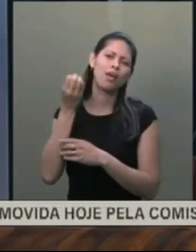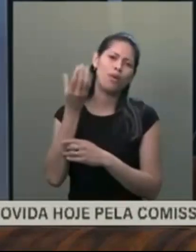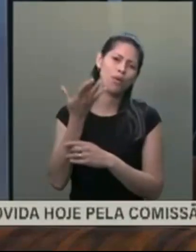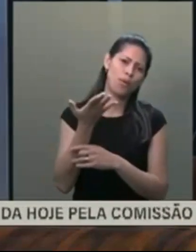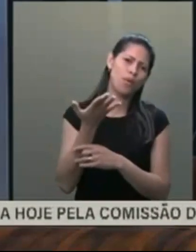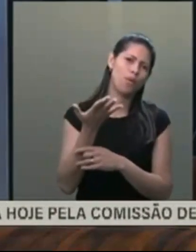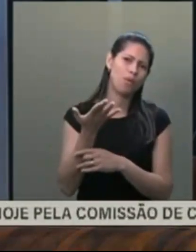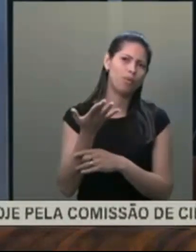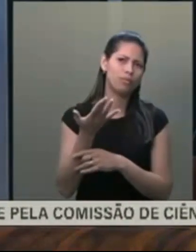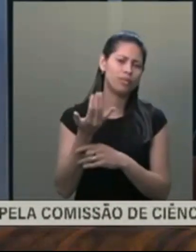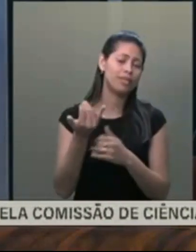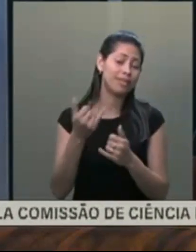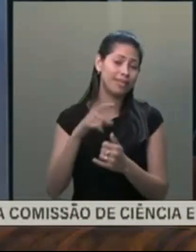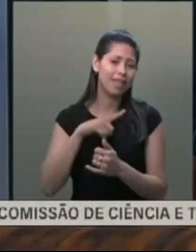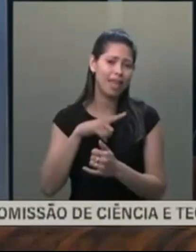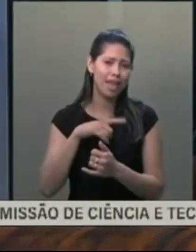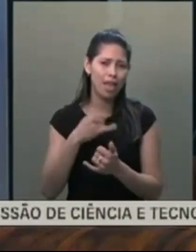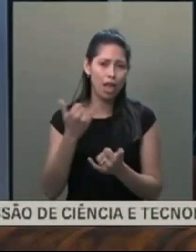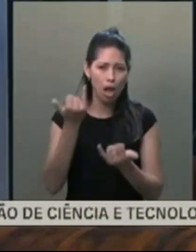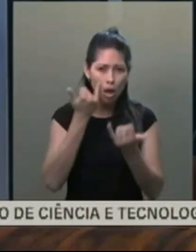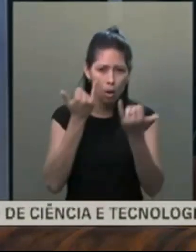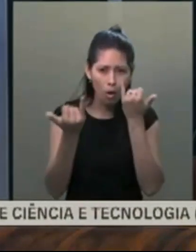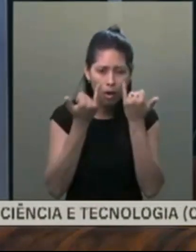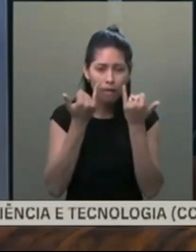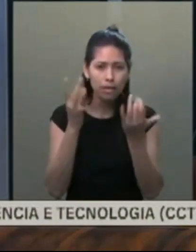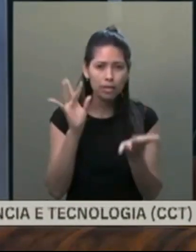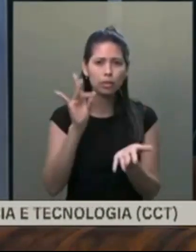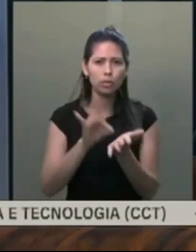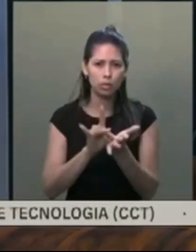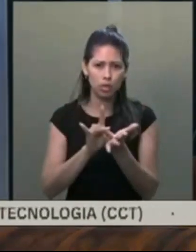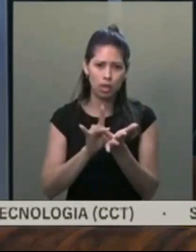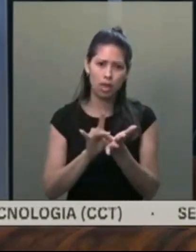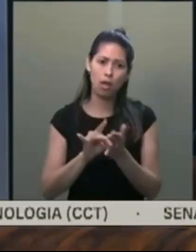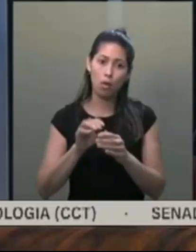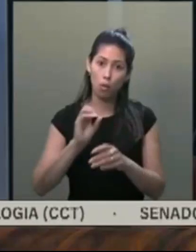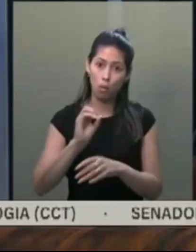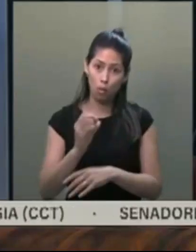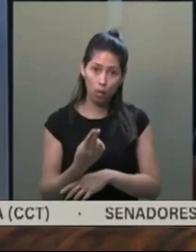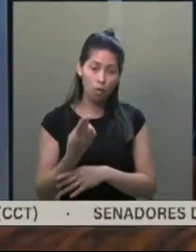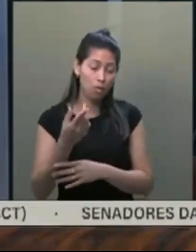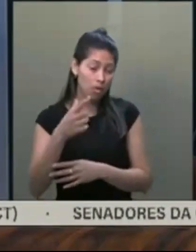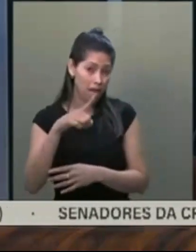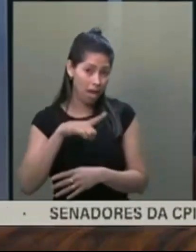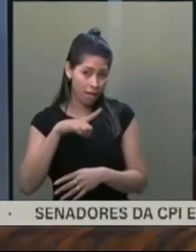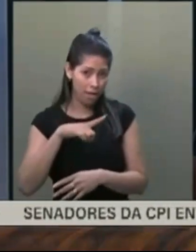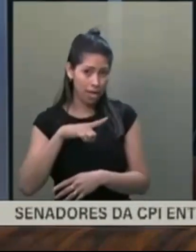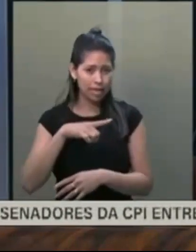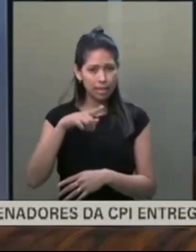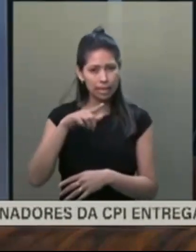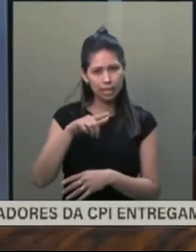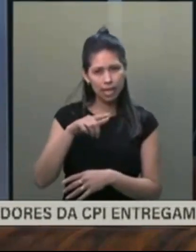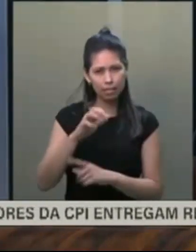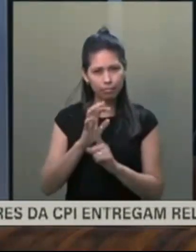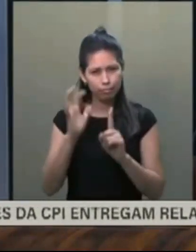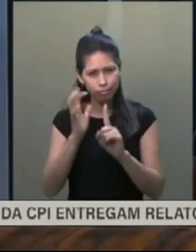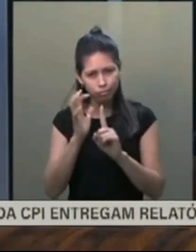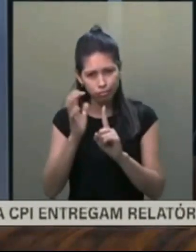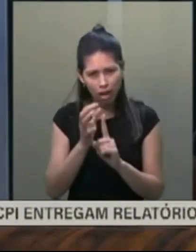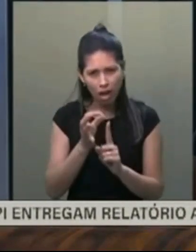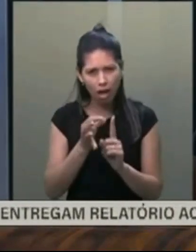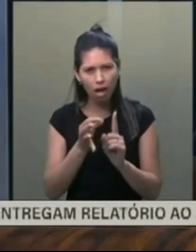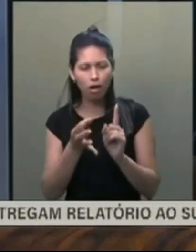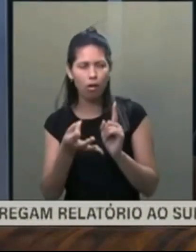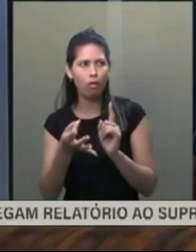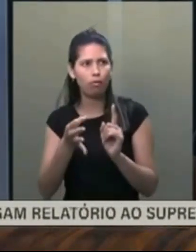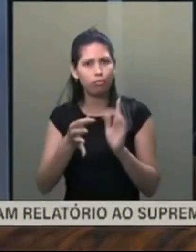defendem ideias conservadoras ou que fazem críticas ao poder